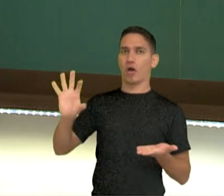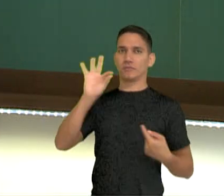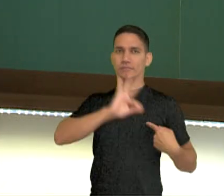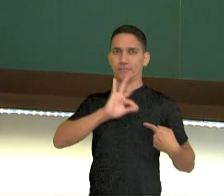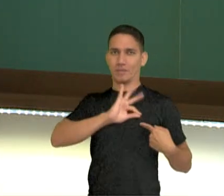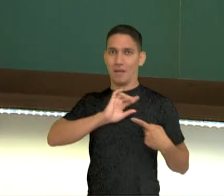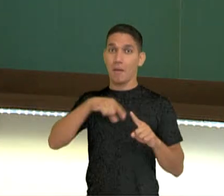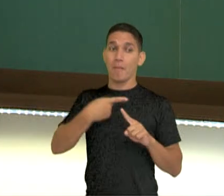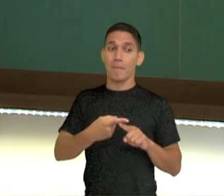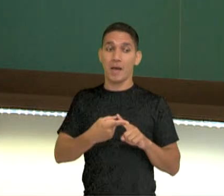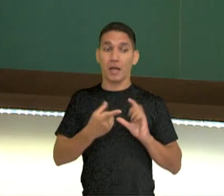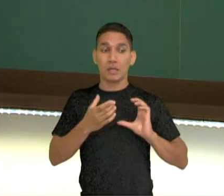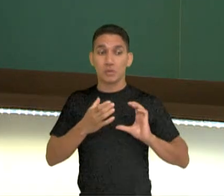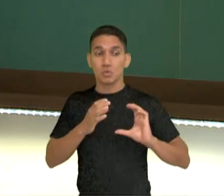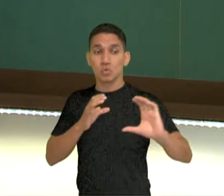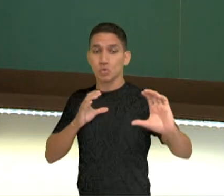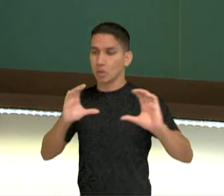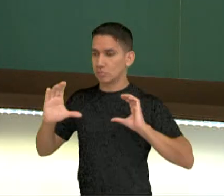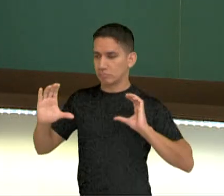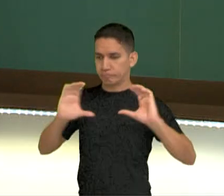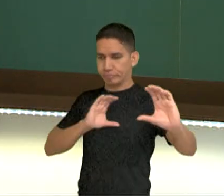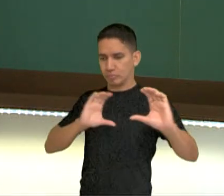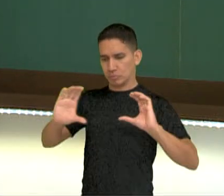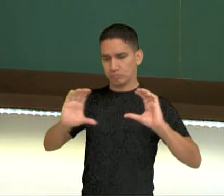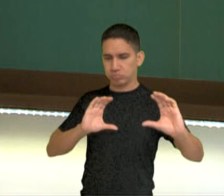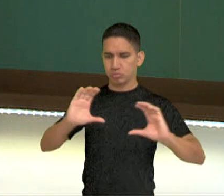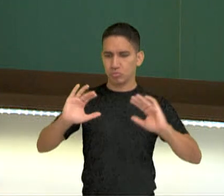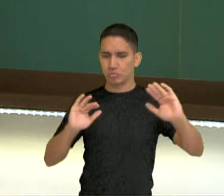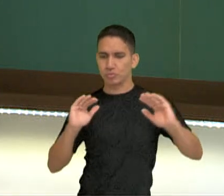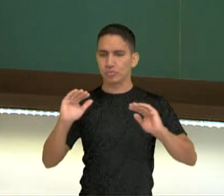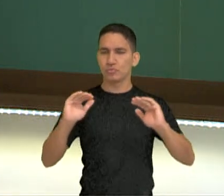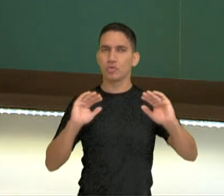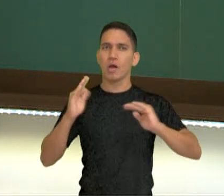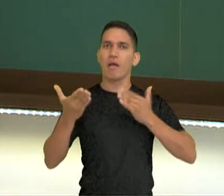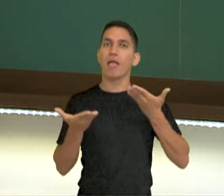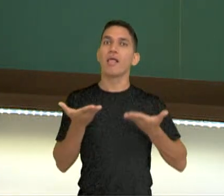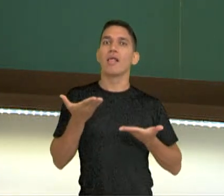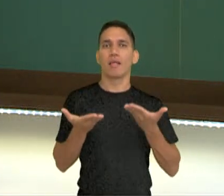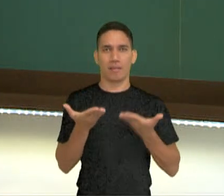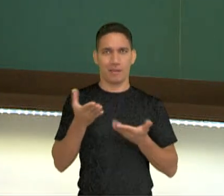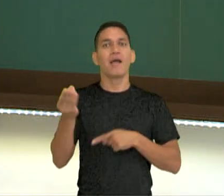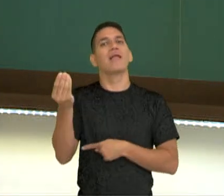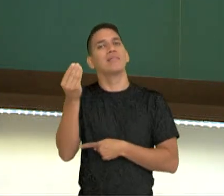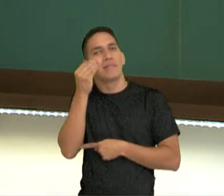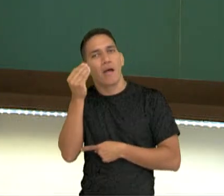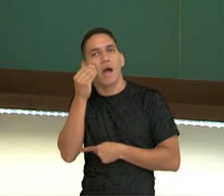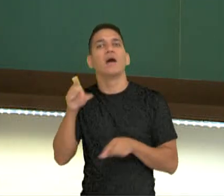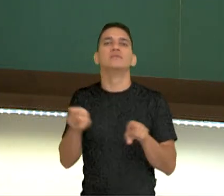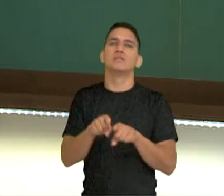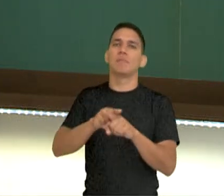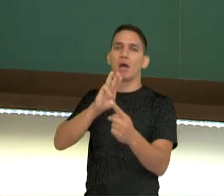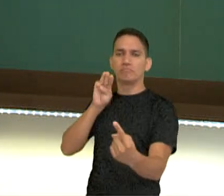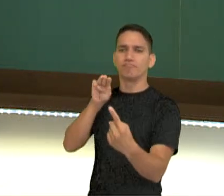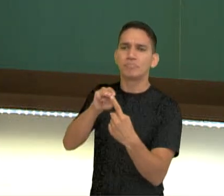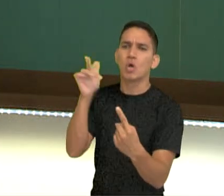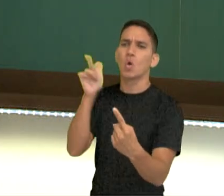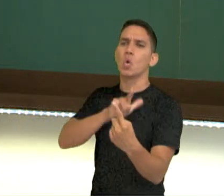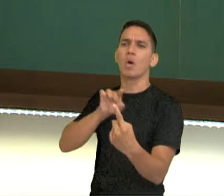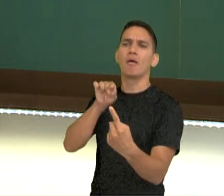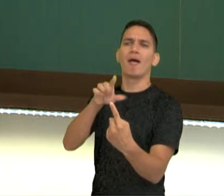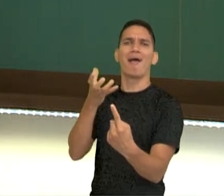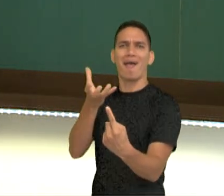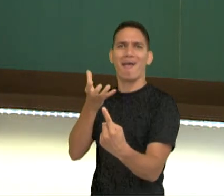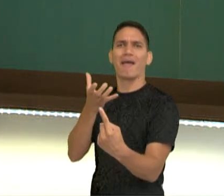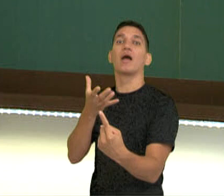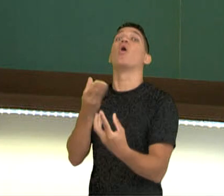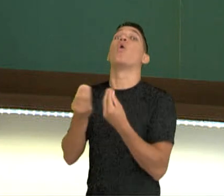as despesas que a gente tem e com atingimento das nossas metas, né? A gente quer adquirir alguma coisa, então o que nós temos que